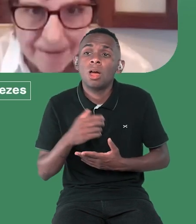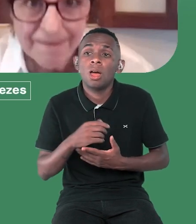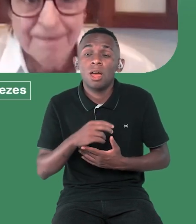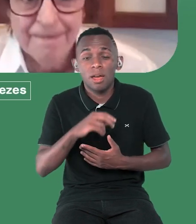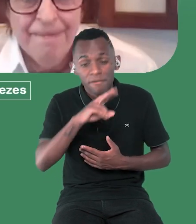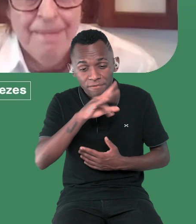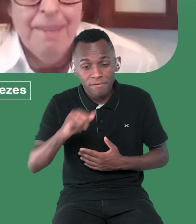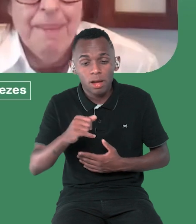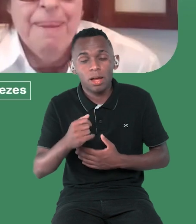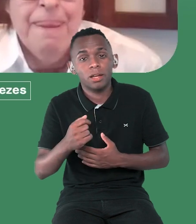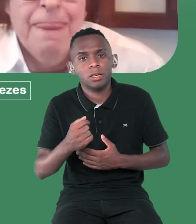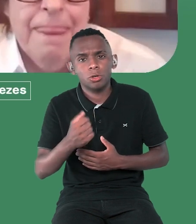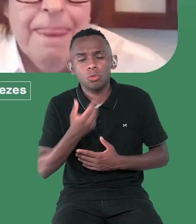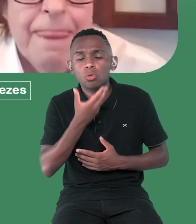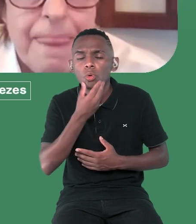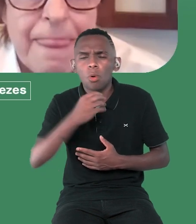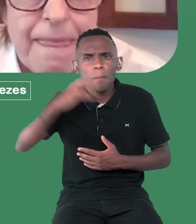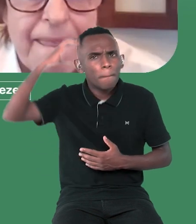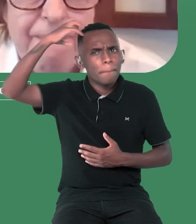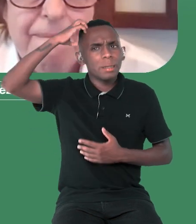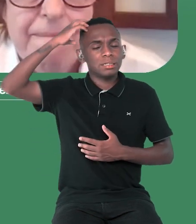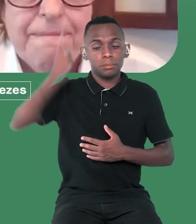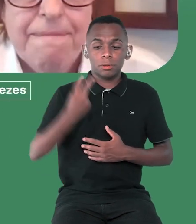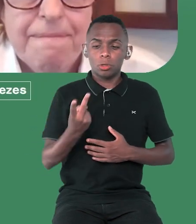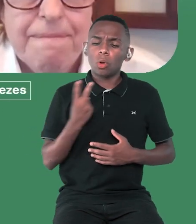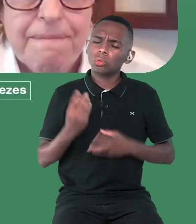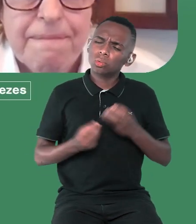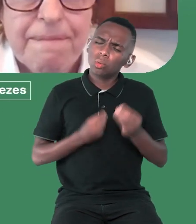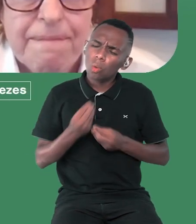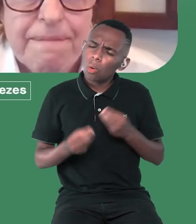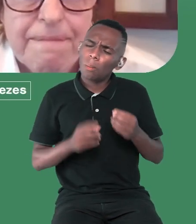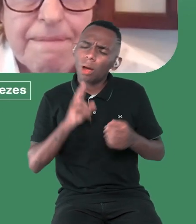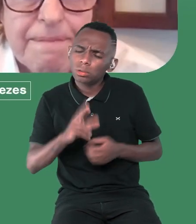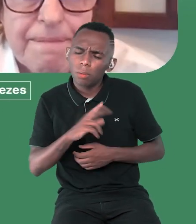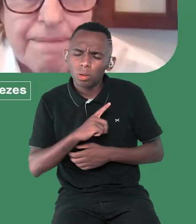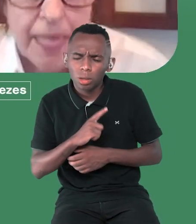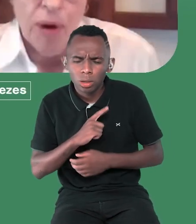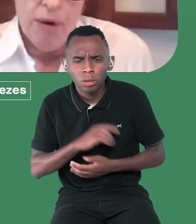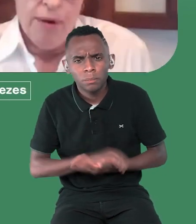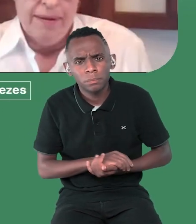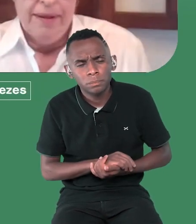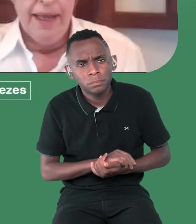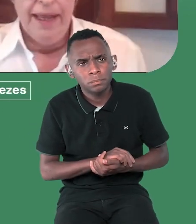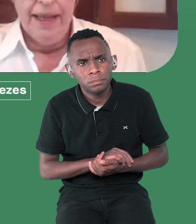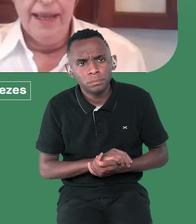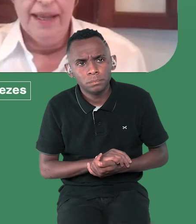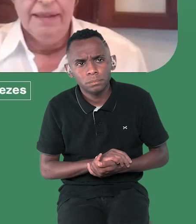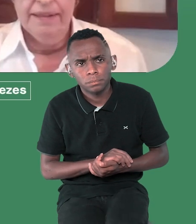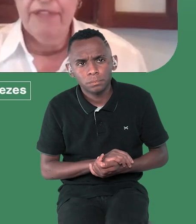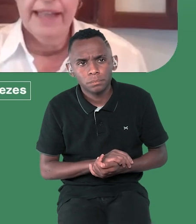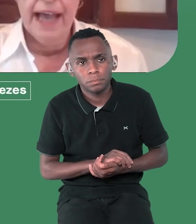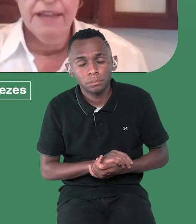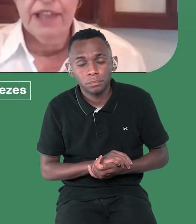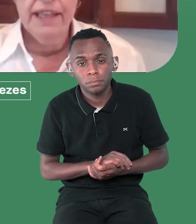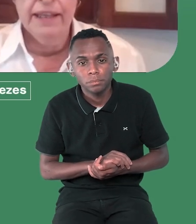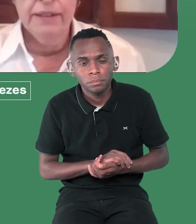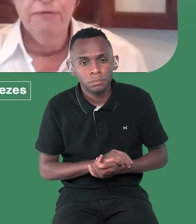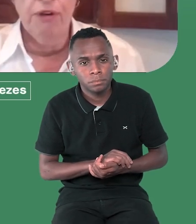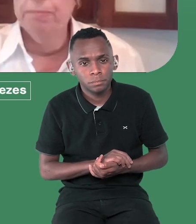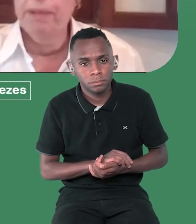ser o nosso pequeno príncipe. Como que você teve esse feeling, assim, quando você Bom, escreveu? na